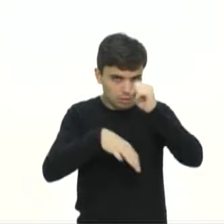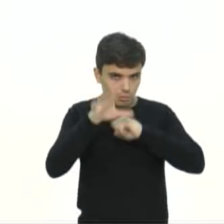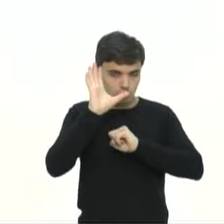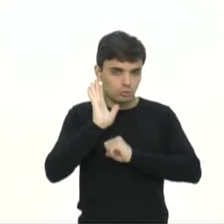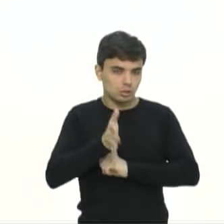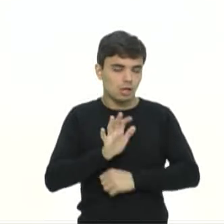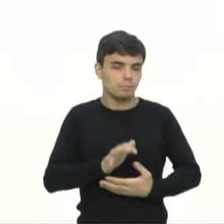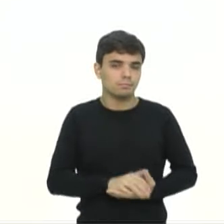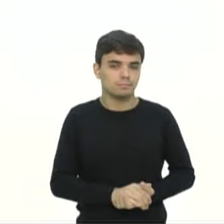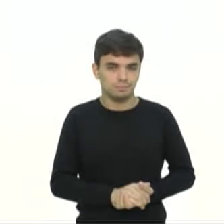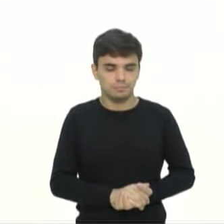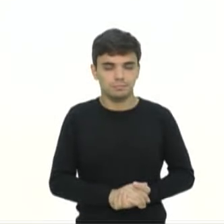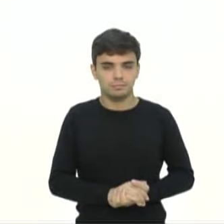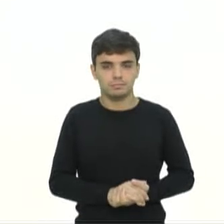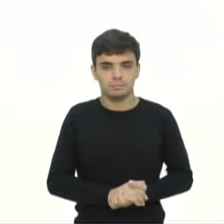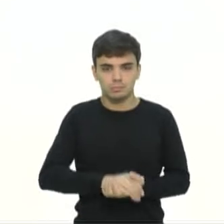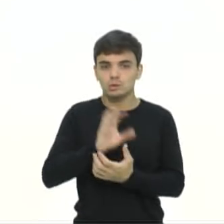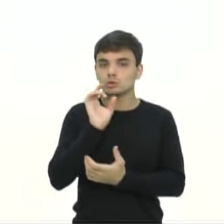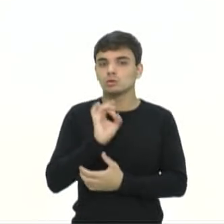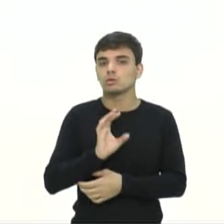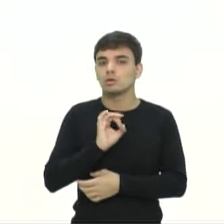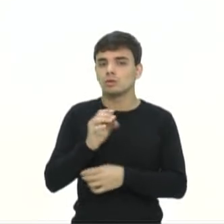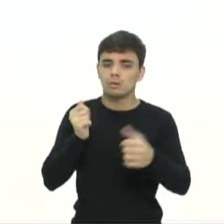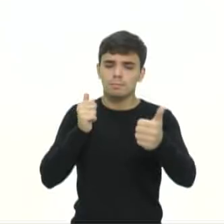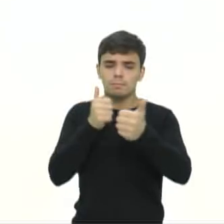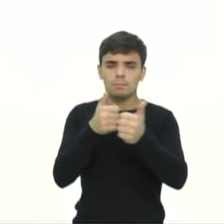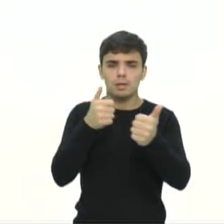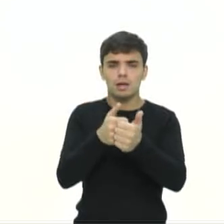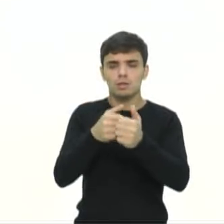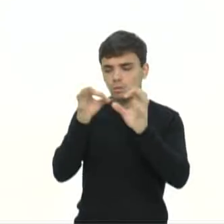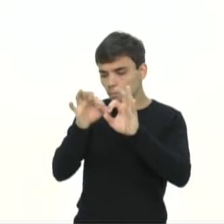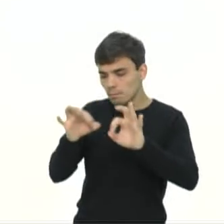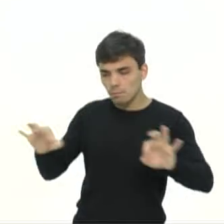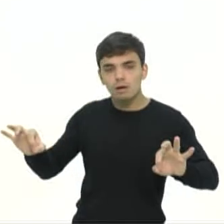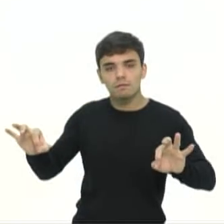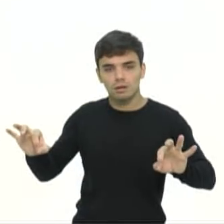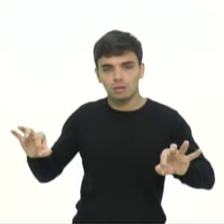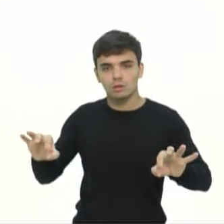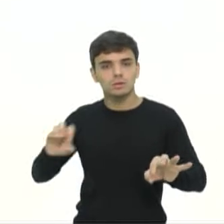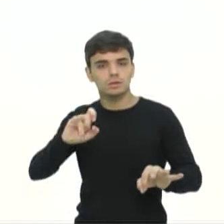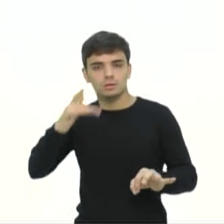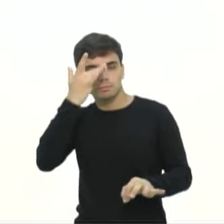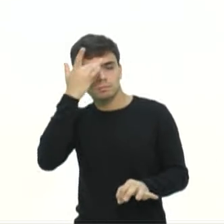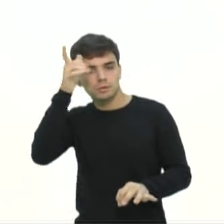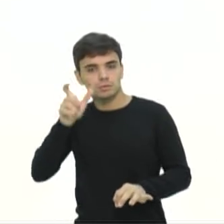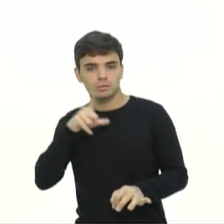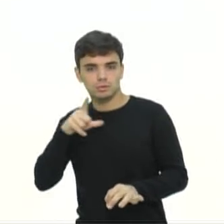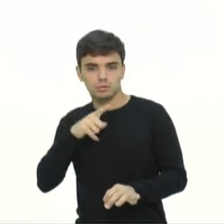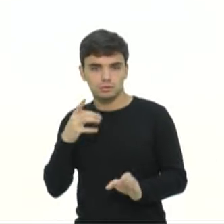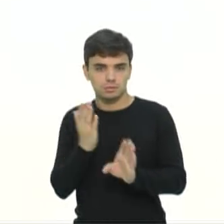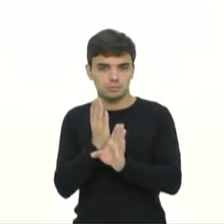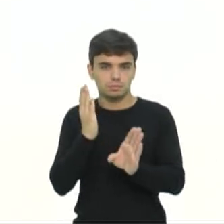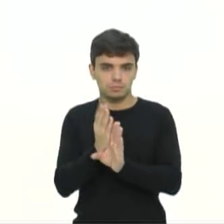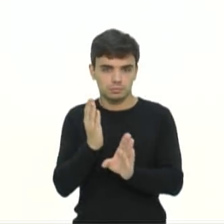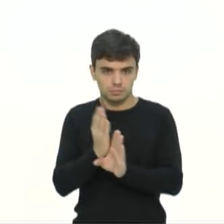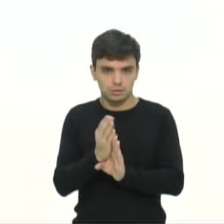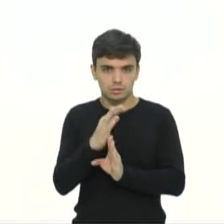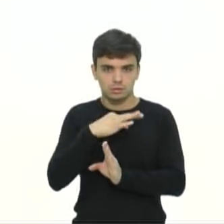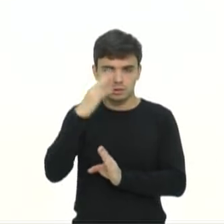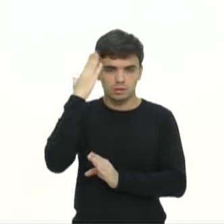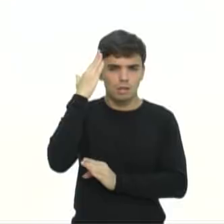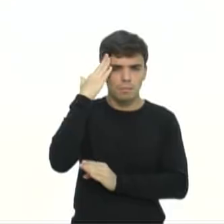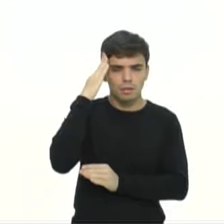seus semelhantes. Somente se aproxima da perfeição quem a procura com constância, sabedoria